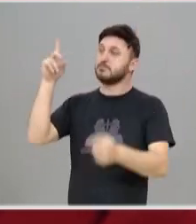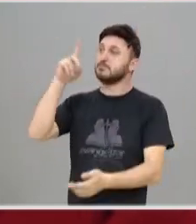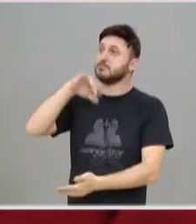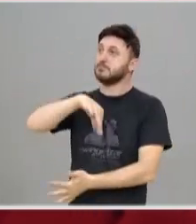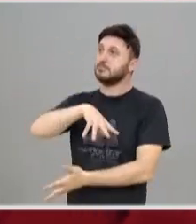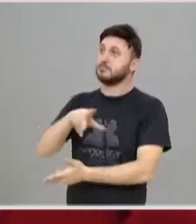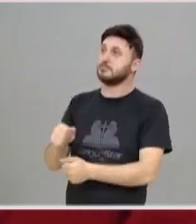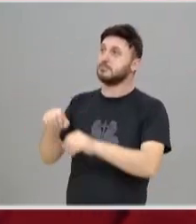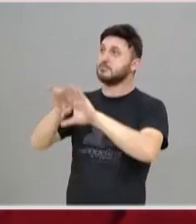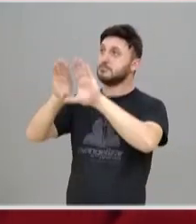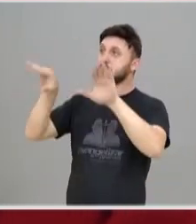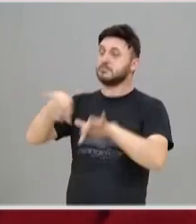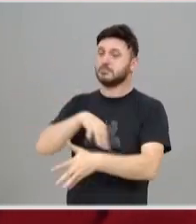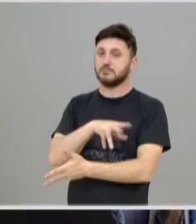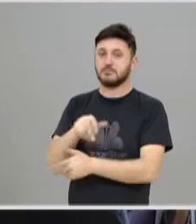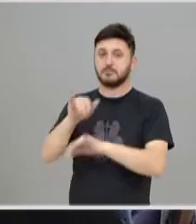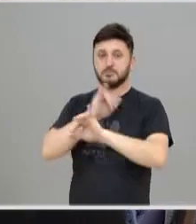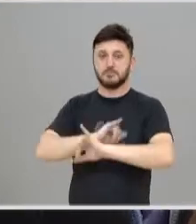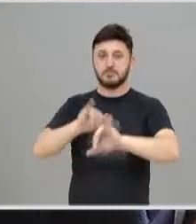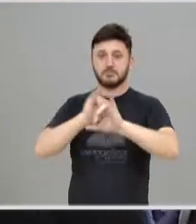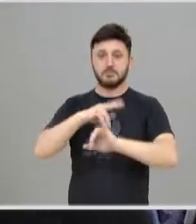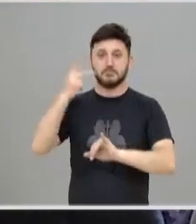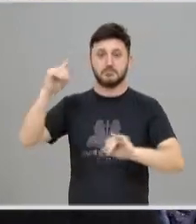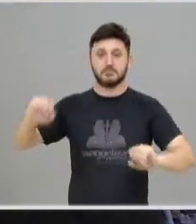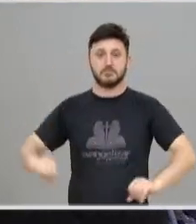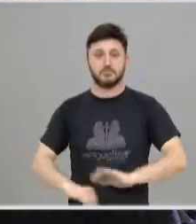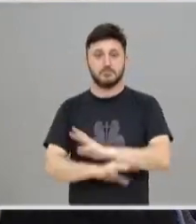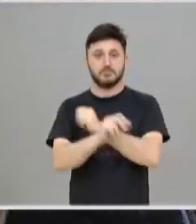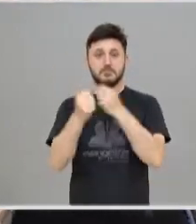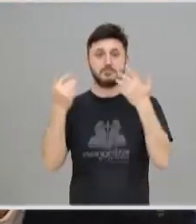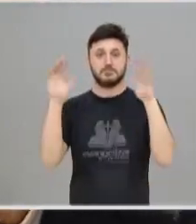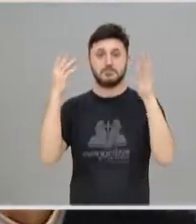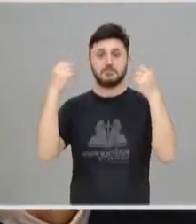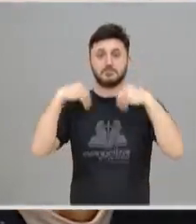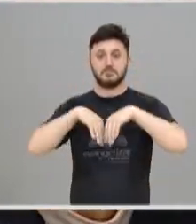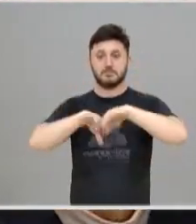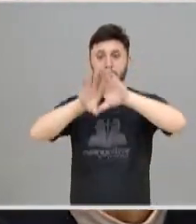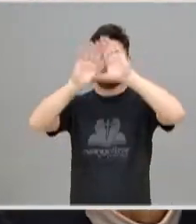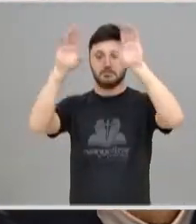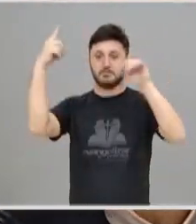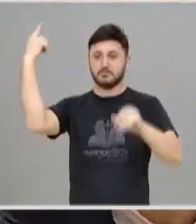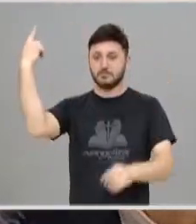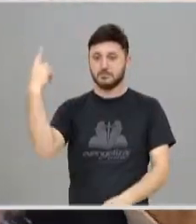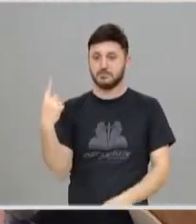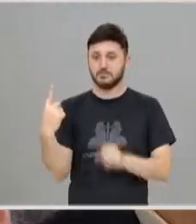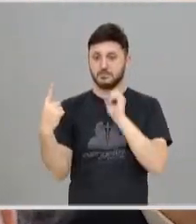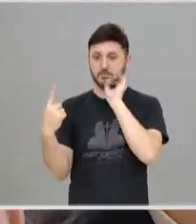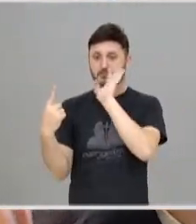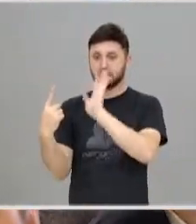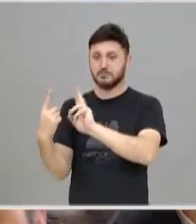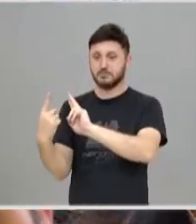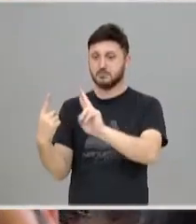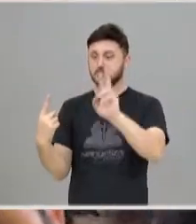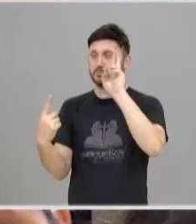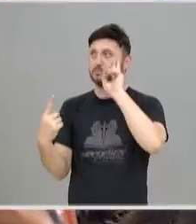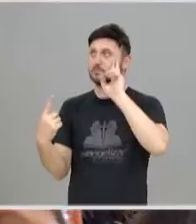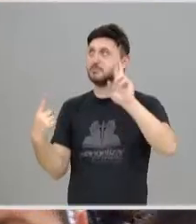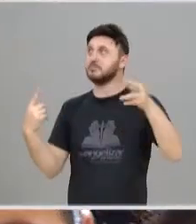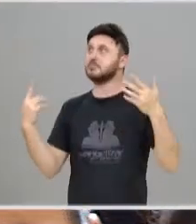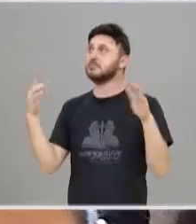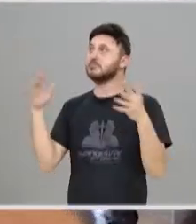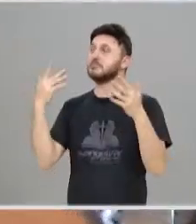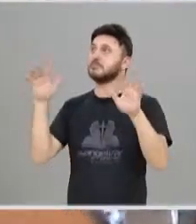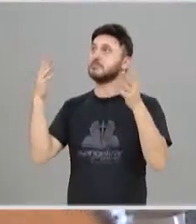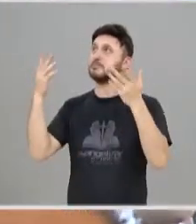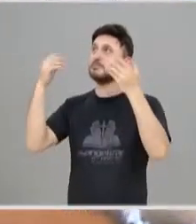Universo, o céu e a terra proclamam a vossa glória, hosana nas alturas, bendito que vem em